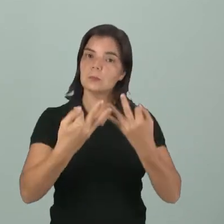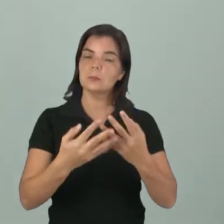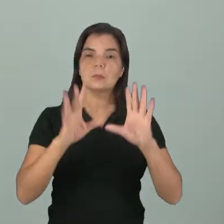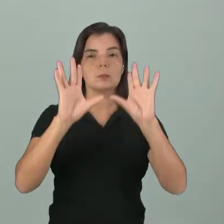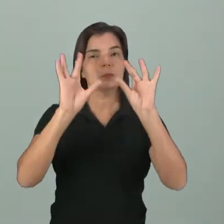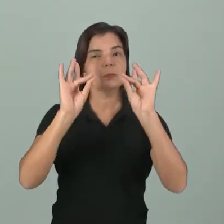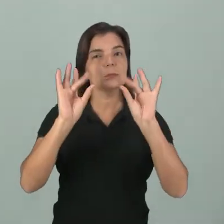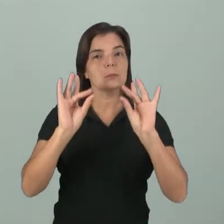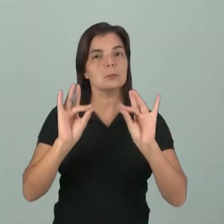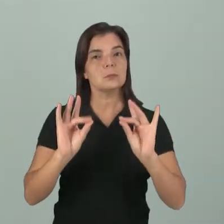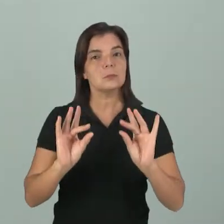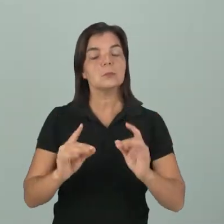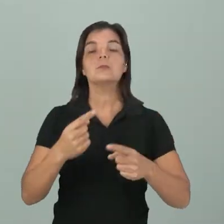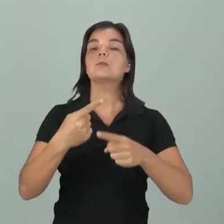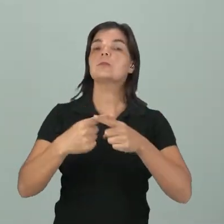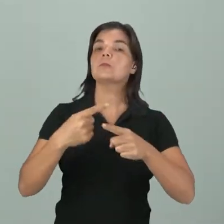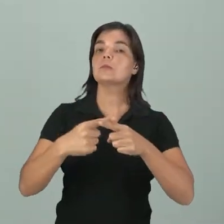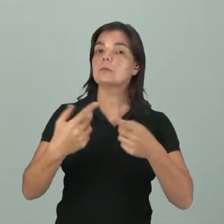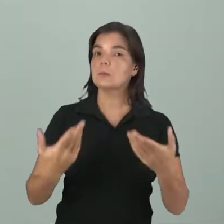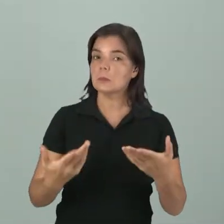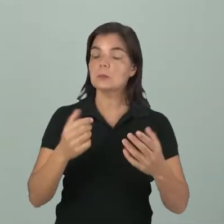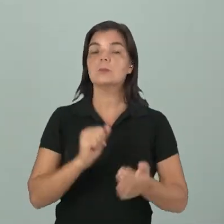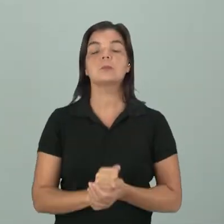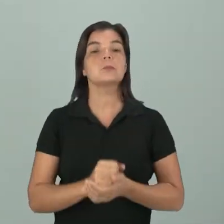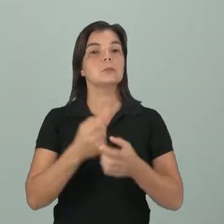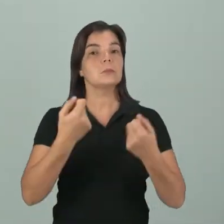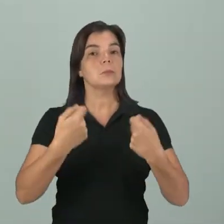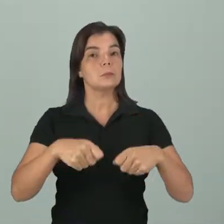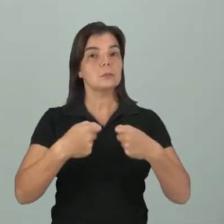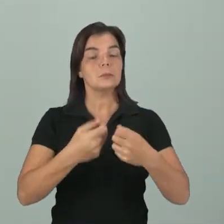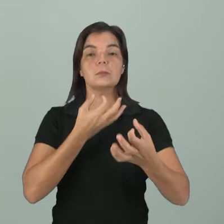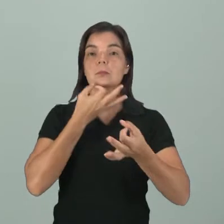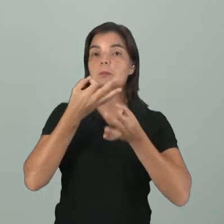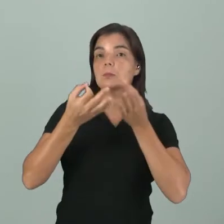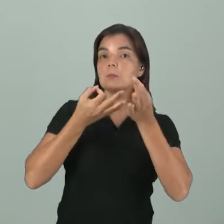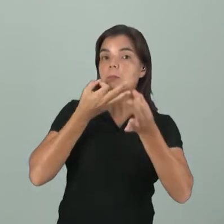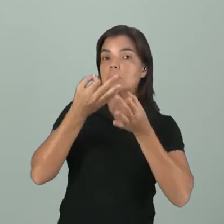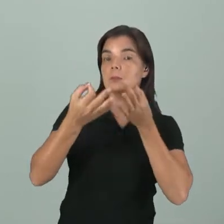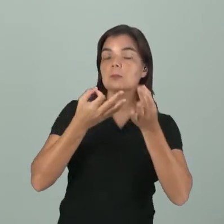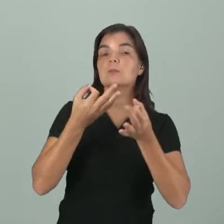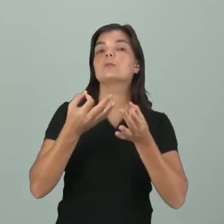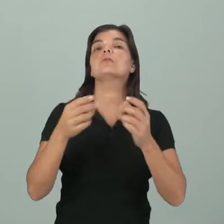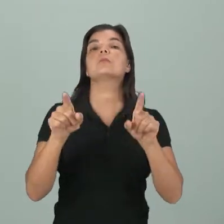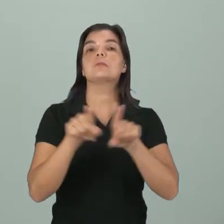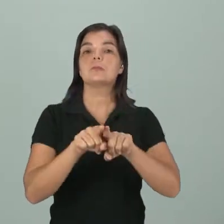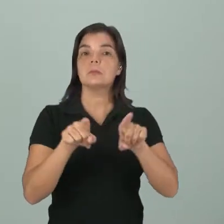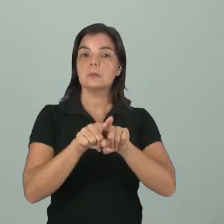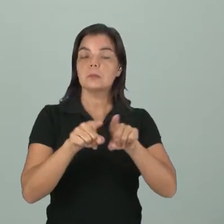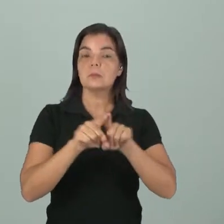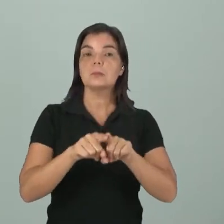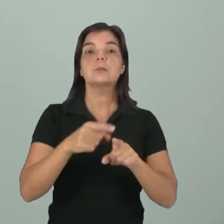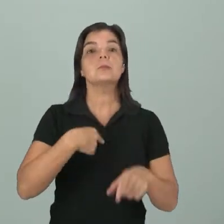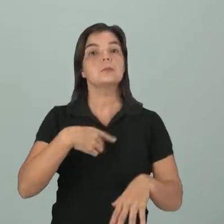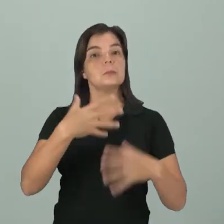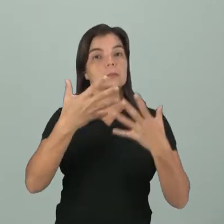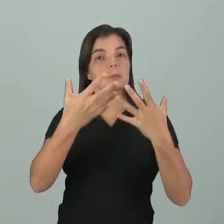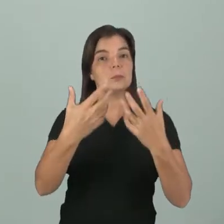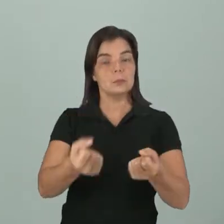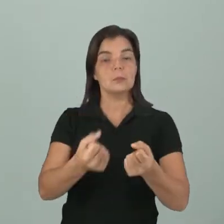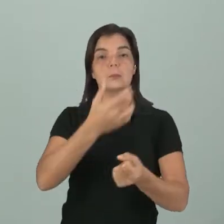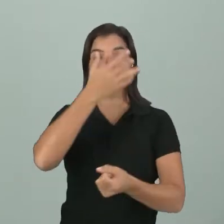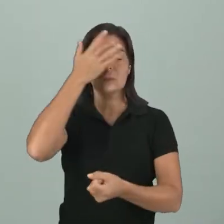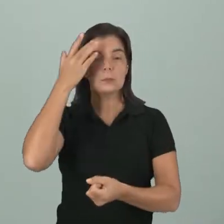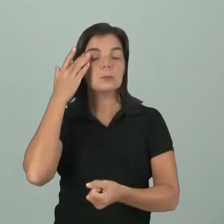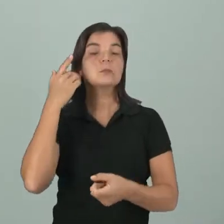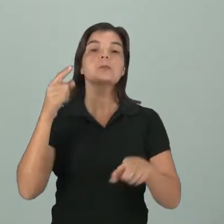ele precisa explicar os porquês, e ele precisa argumentar. E ele precisa ser convincente,